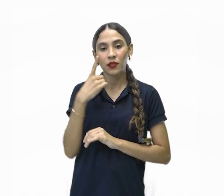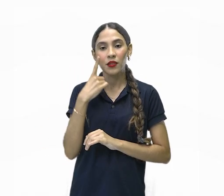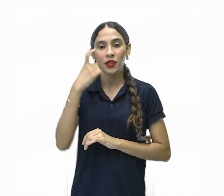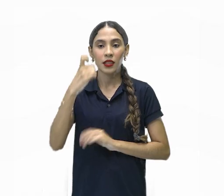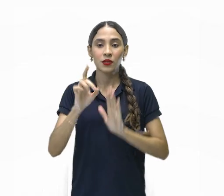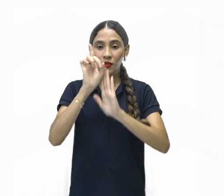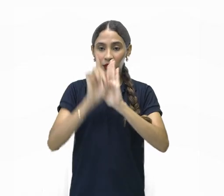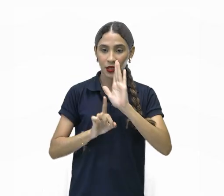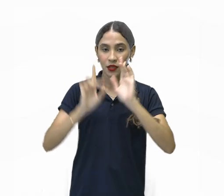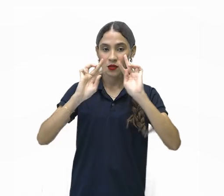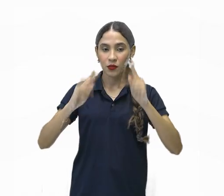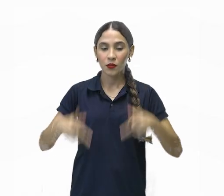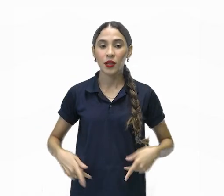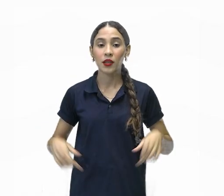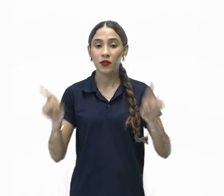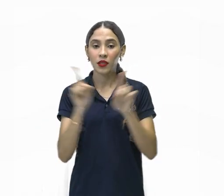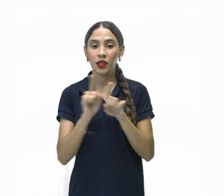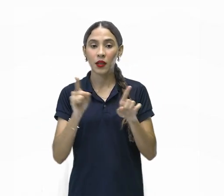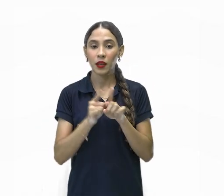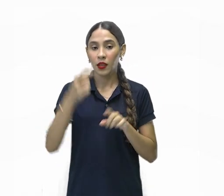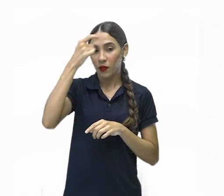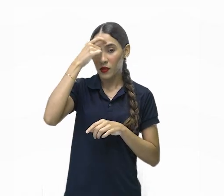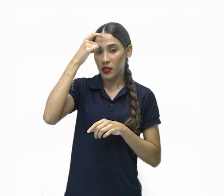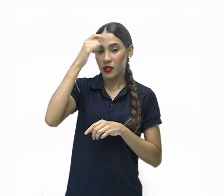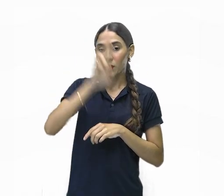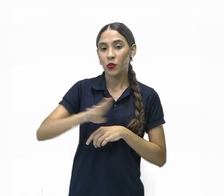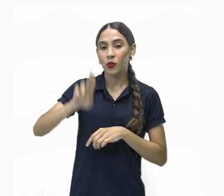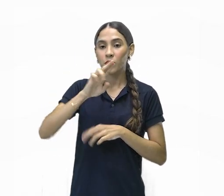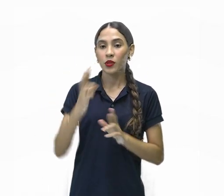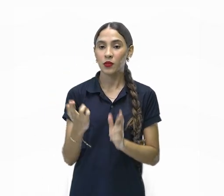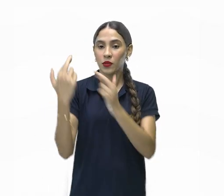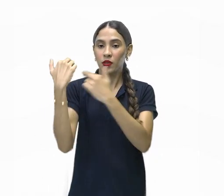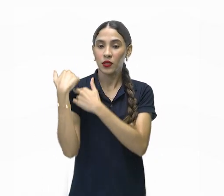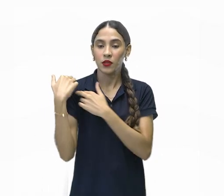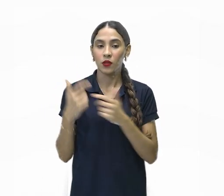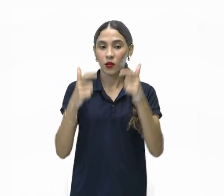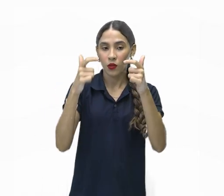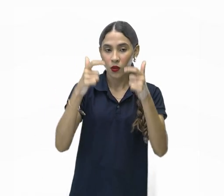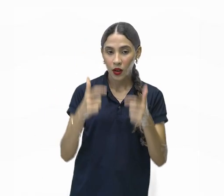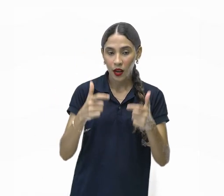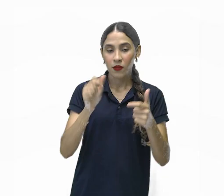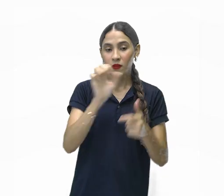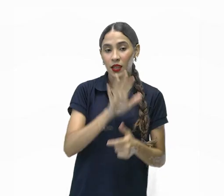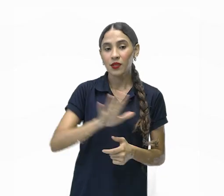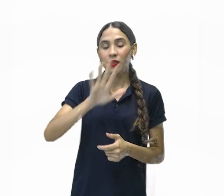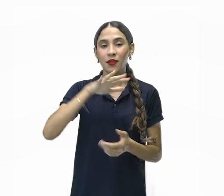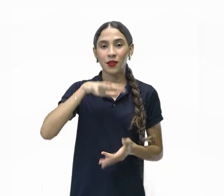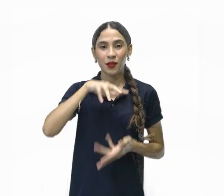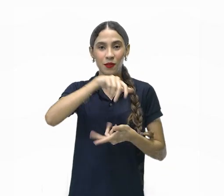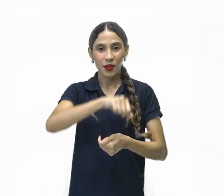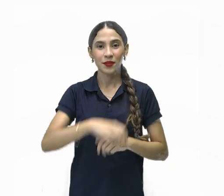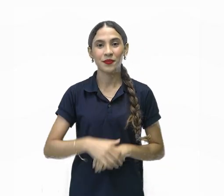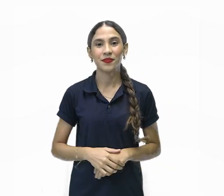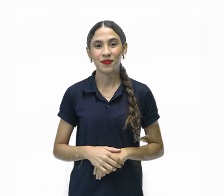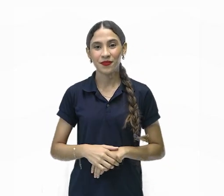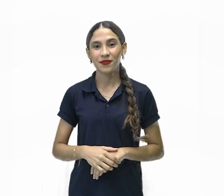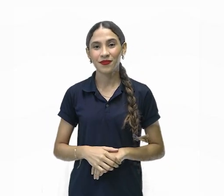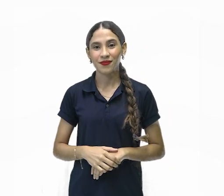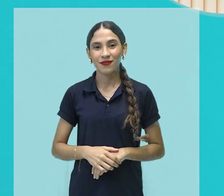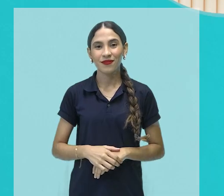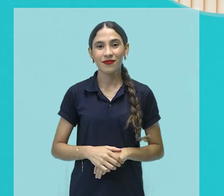interesse dos direitos humanos e da consciência do consumo responsável em nível local, nacional e